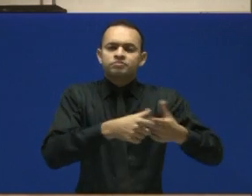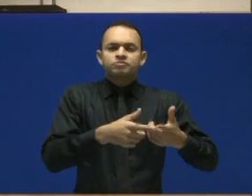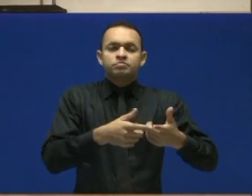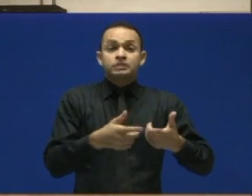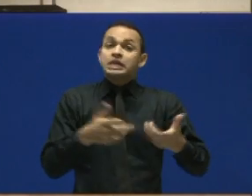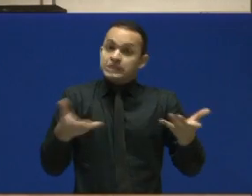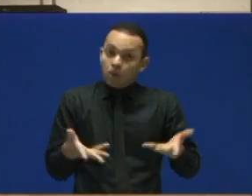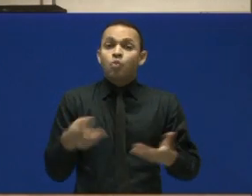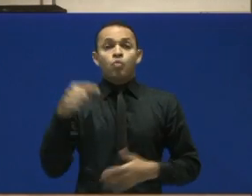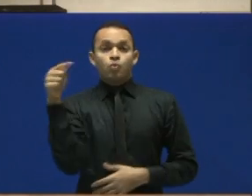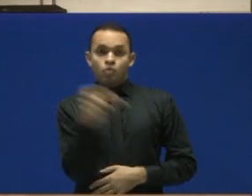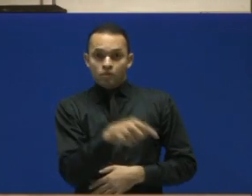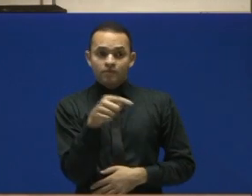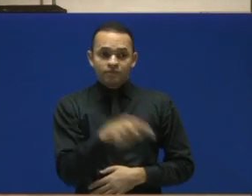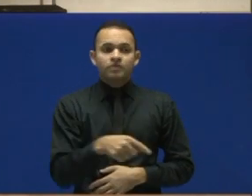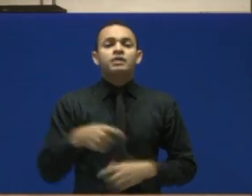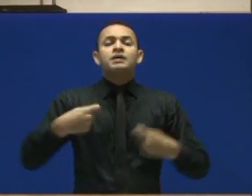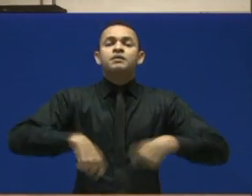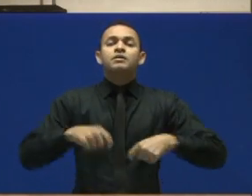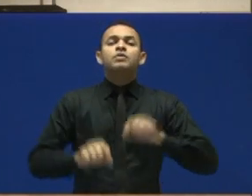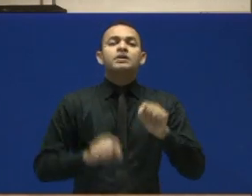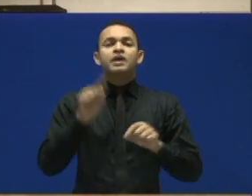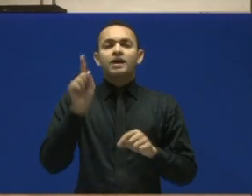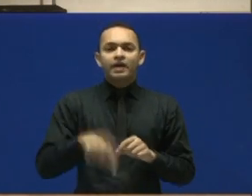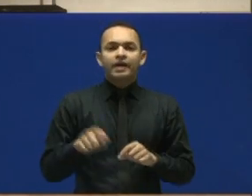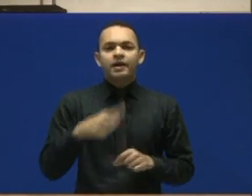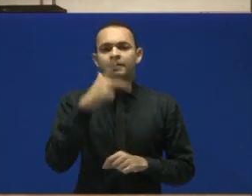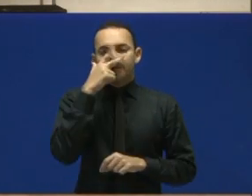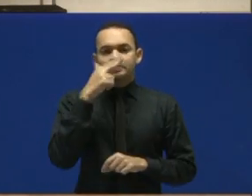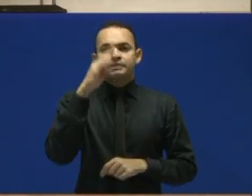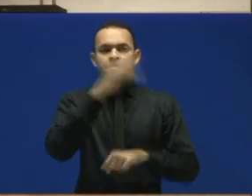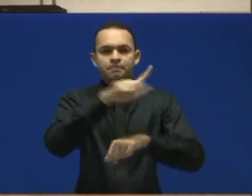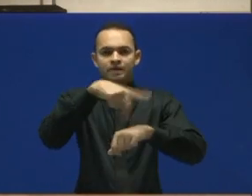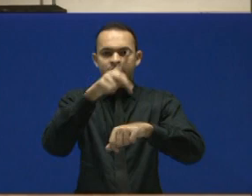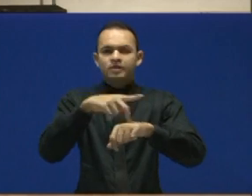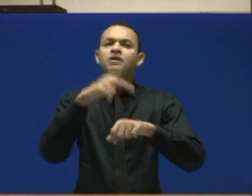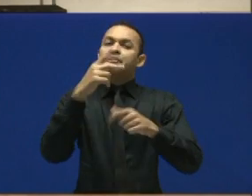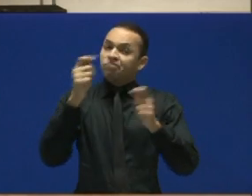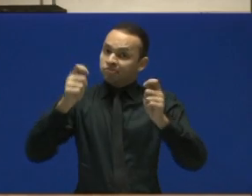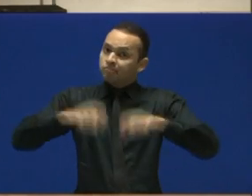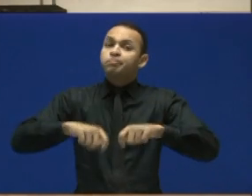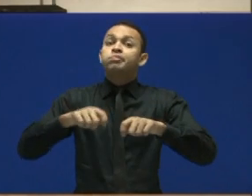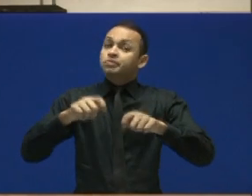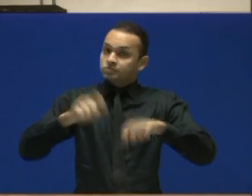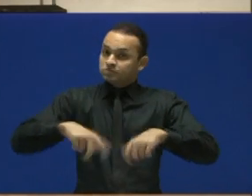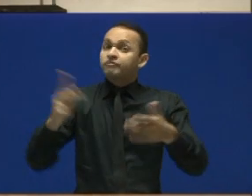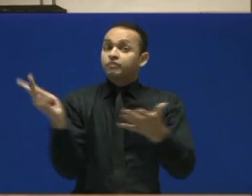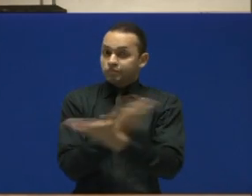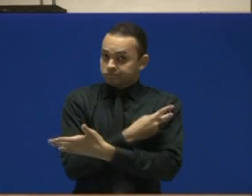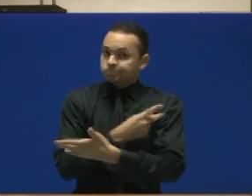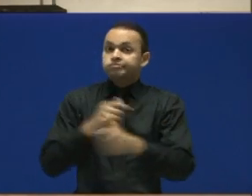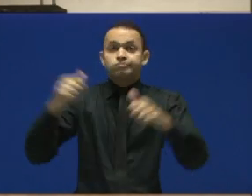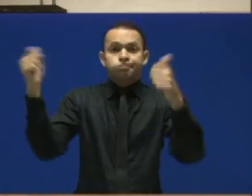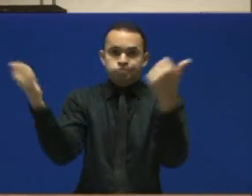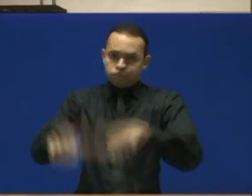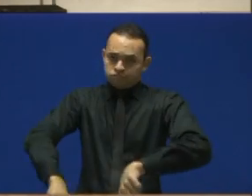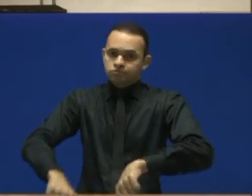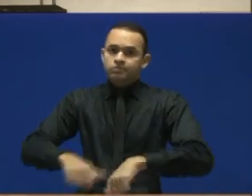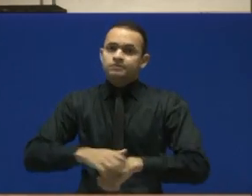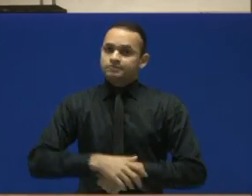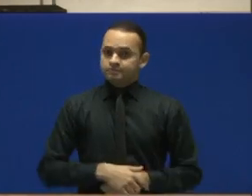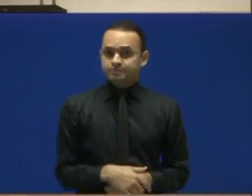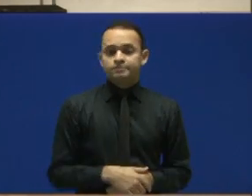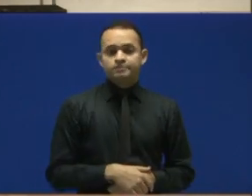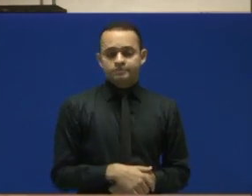certamente o fracasso do nosso país se nós não revertermos esse quadro um país que tem a